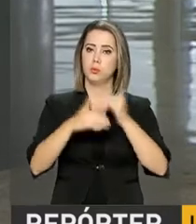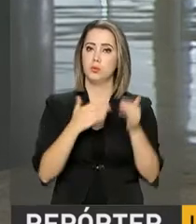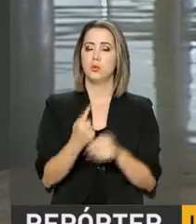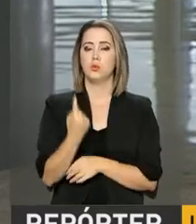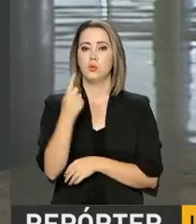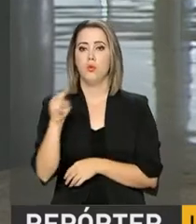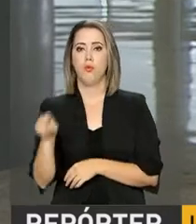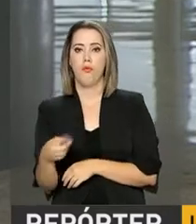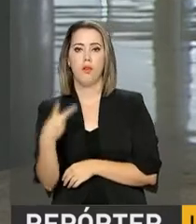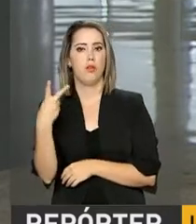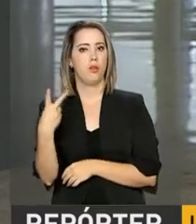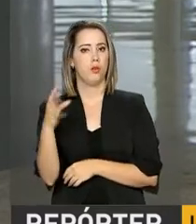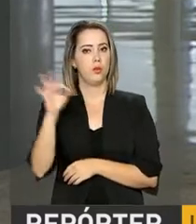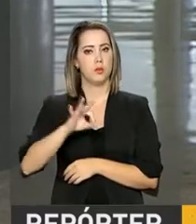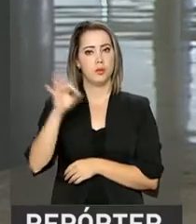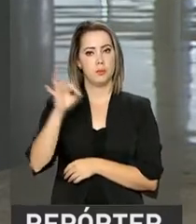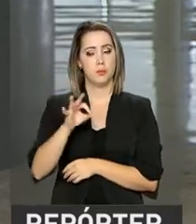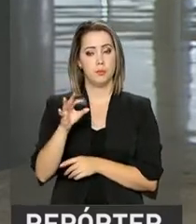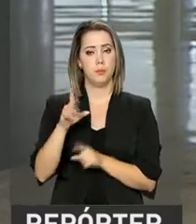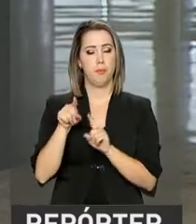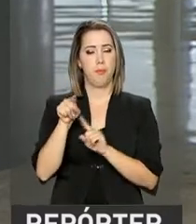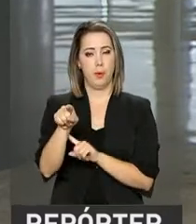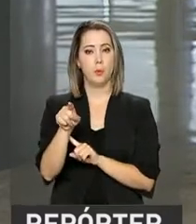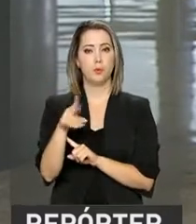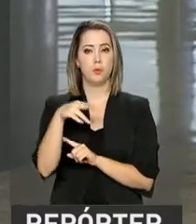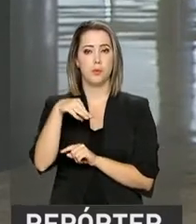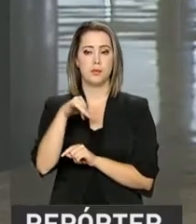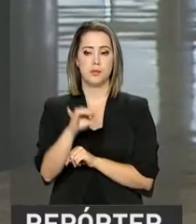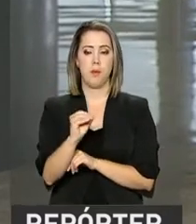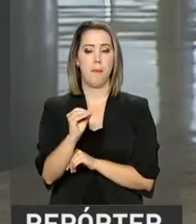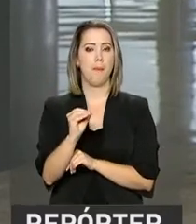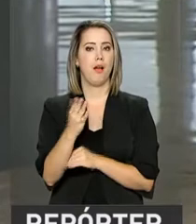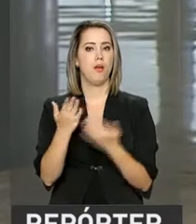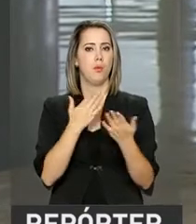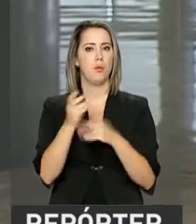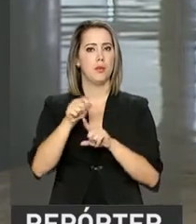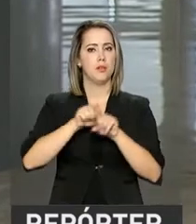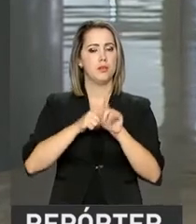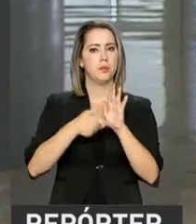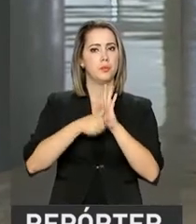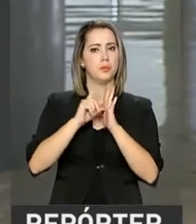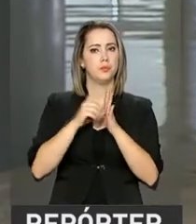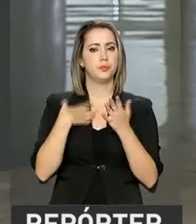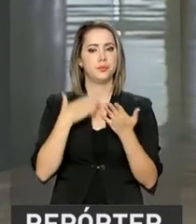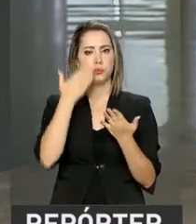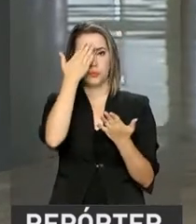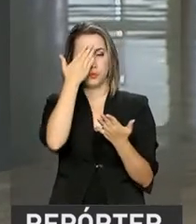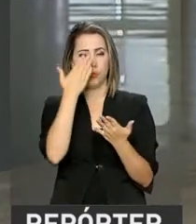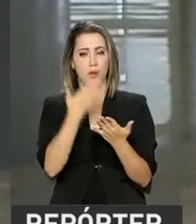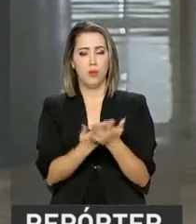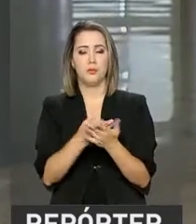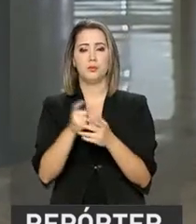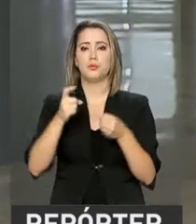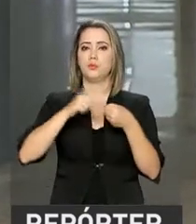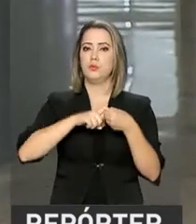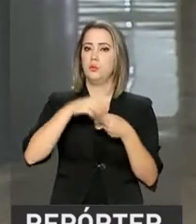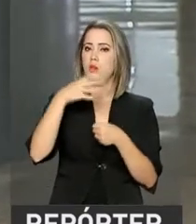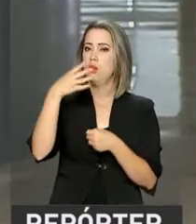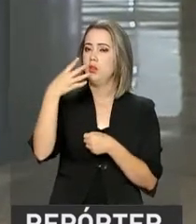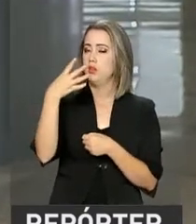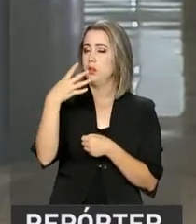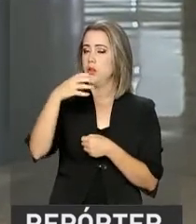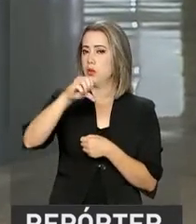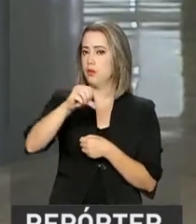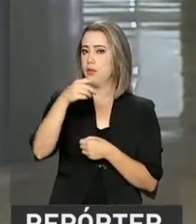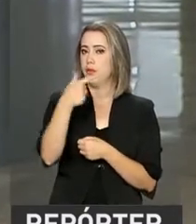maio em relação a abril caso esse número seja confirmado a confiança vai chegar a us 92,4 pontos